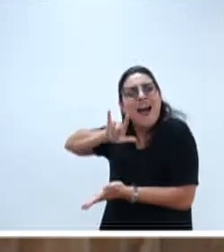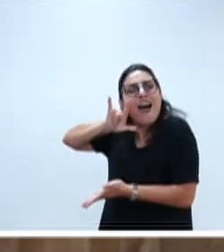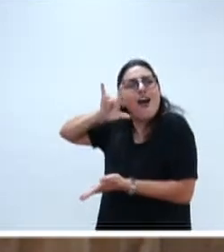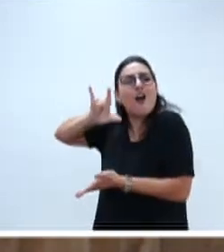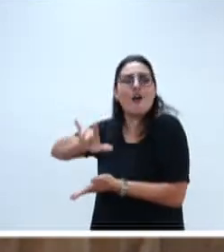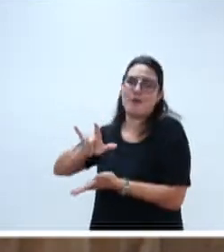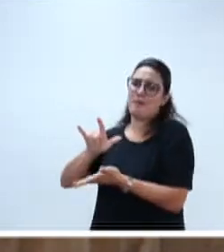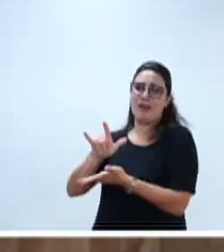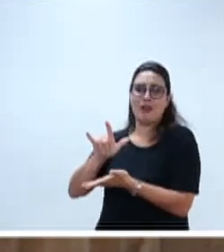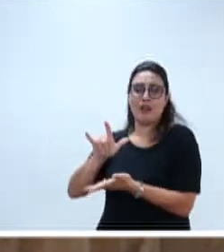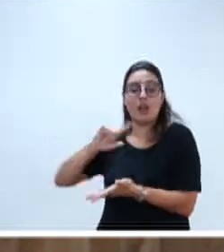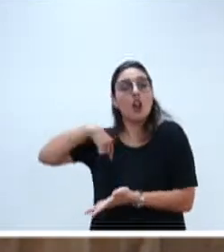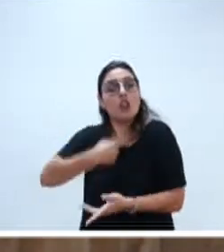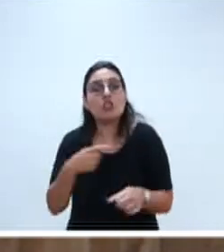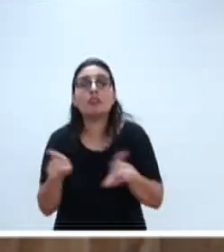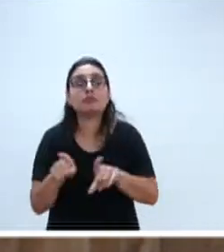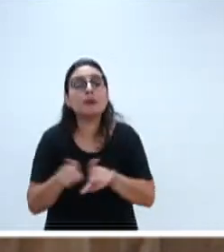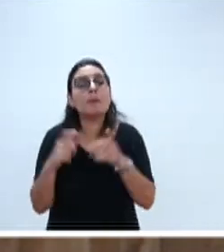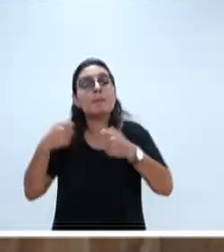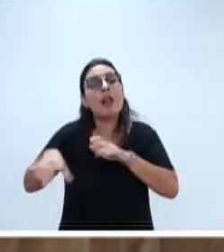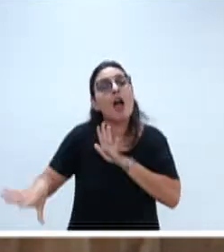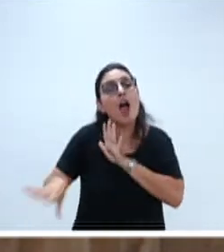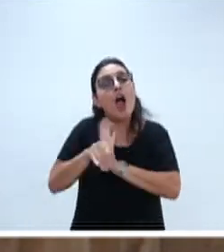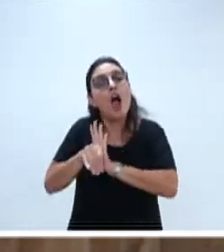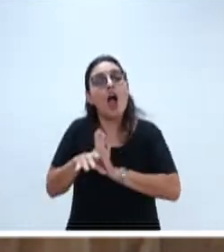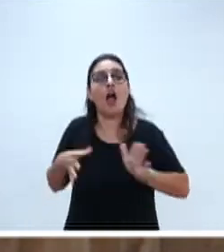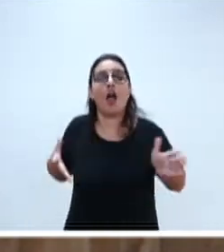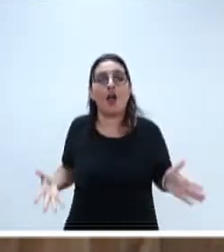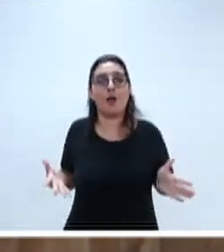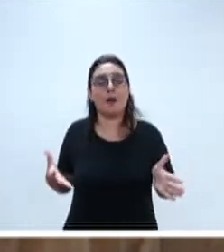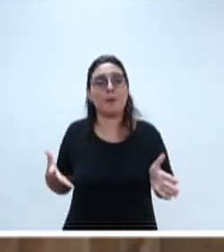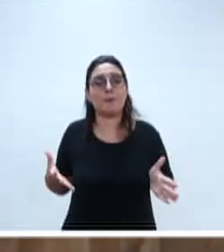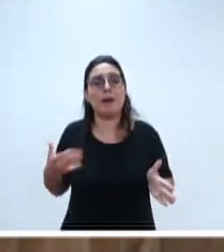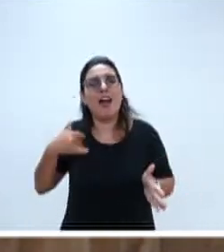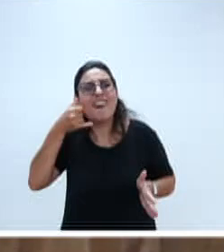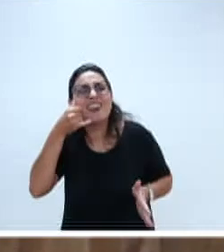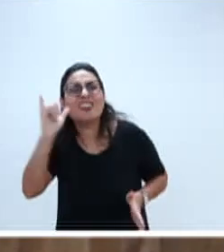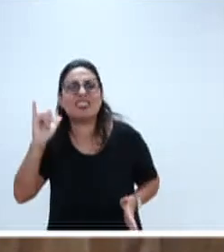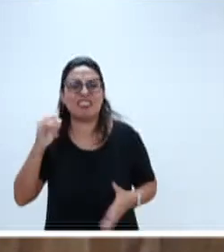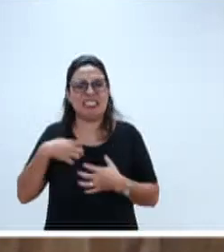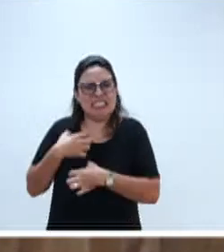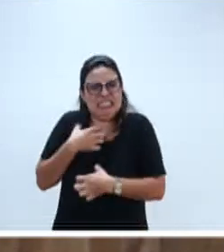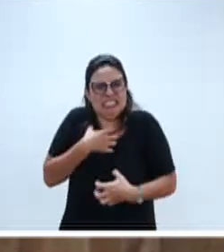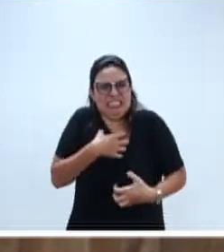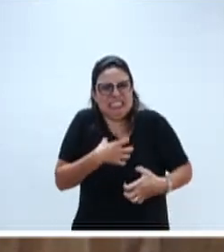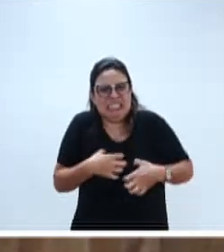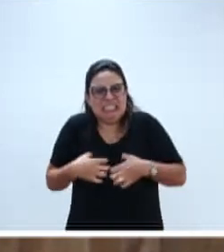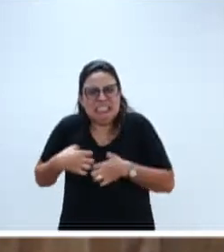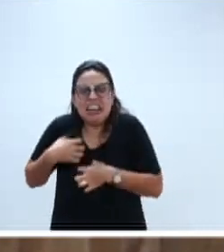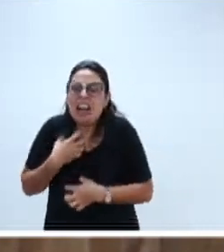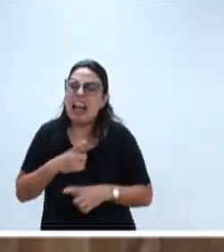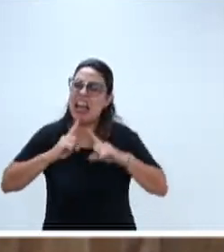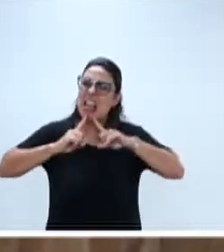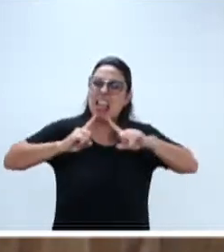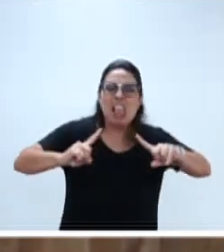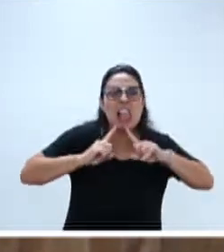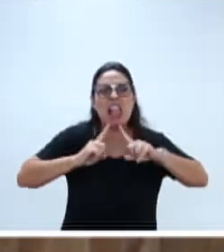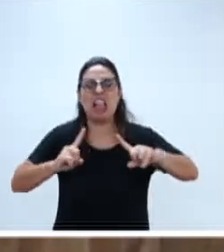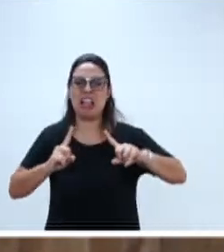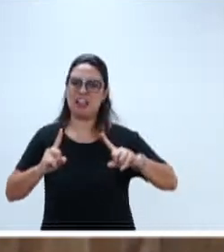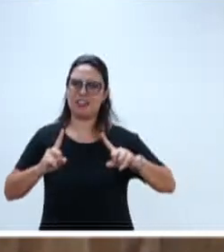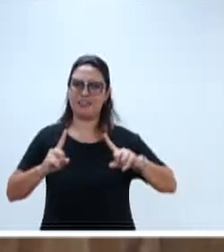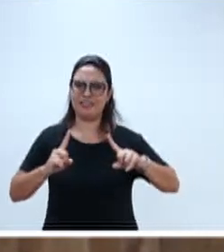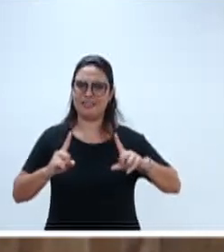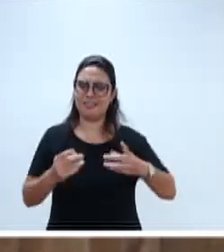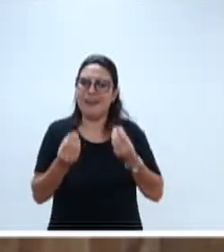mas continuamos carrancudos, cheios de mágoas, murmuração, reclamação, como é que você espera